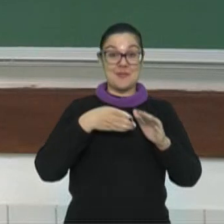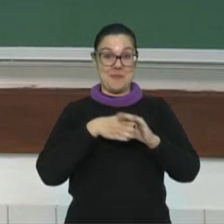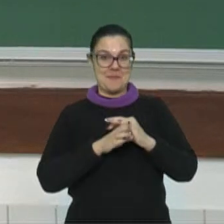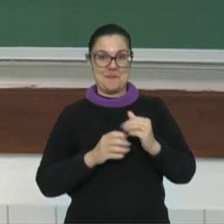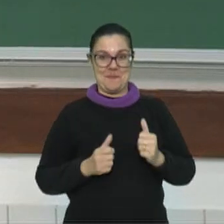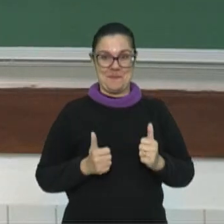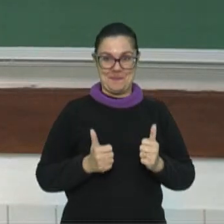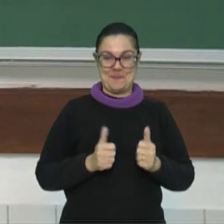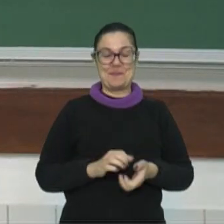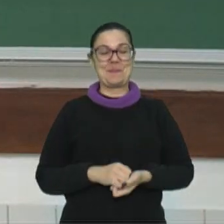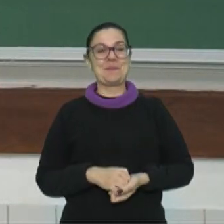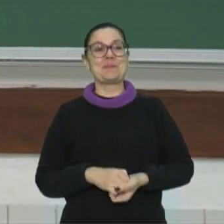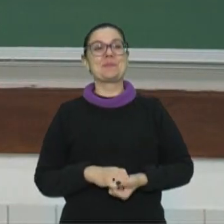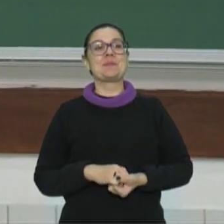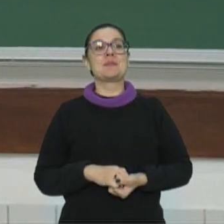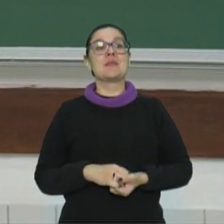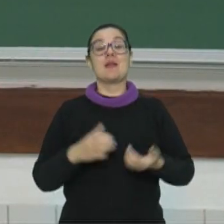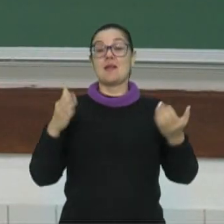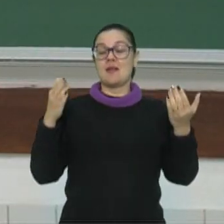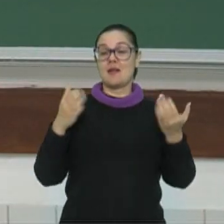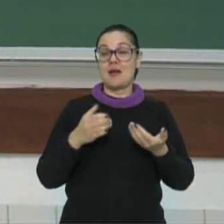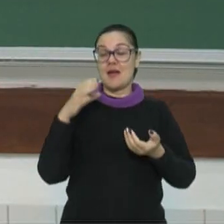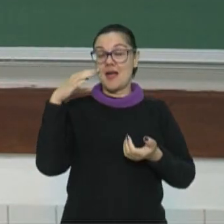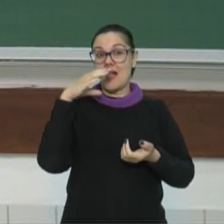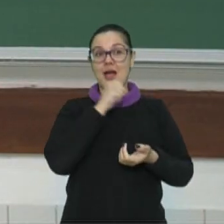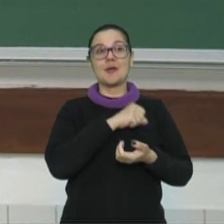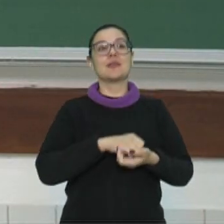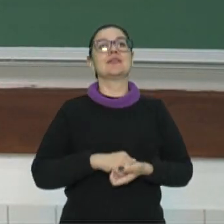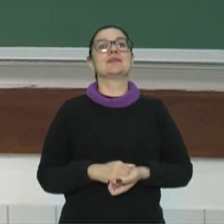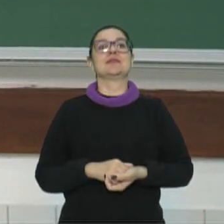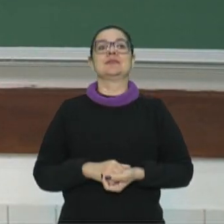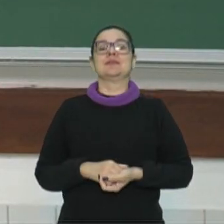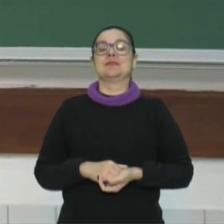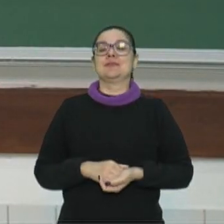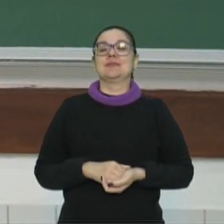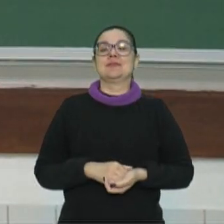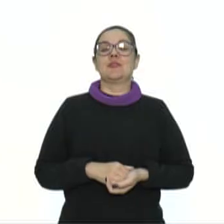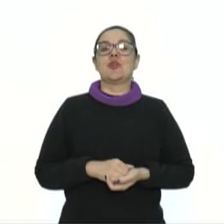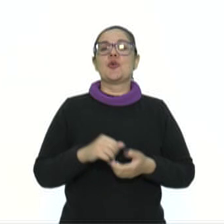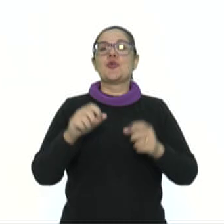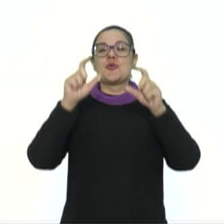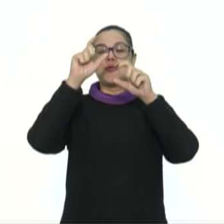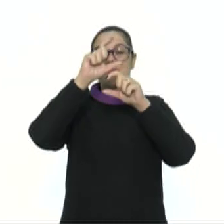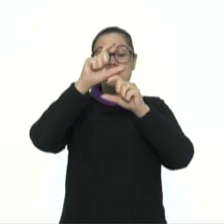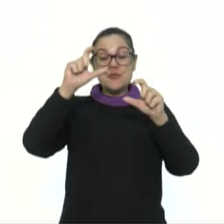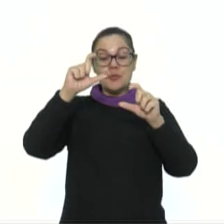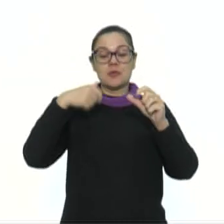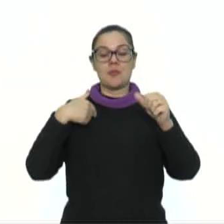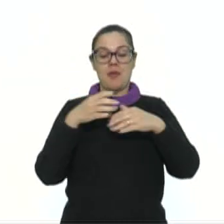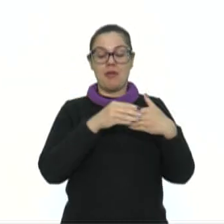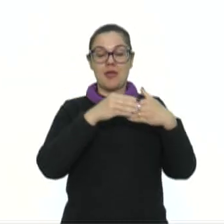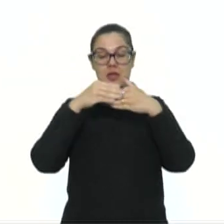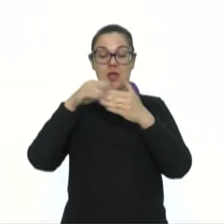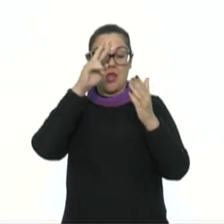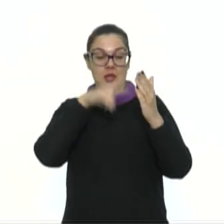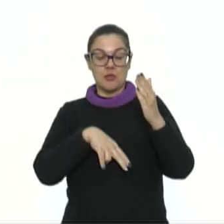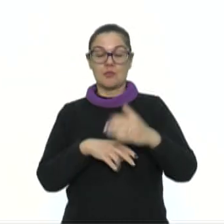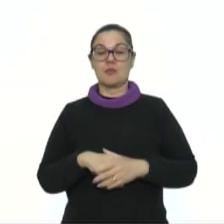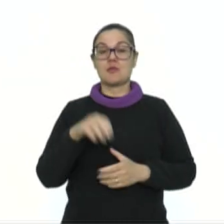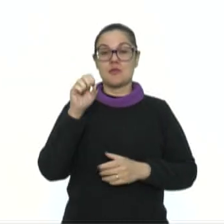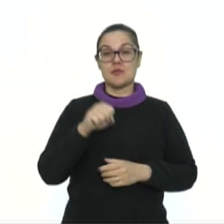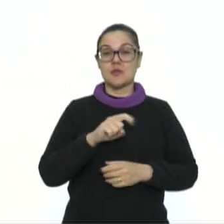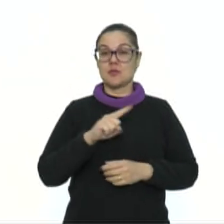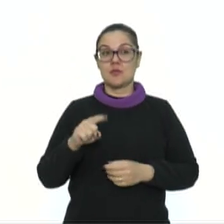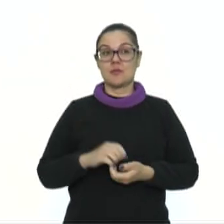comportamento, né? Ok? Um quizinho aí pra gente. O subtítulo também guia o leitor na leitura?